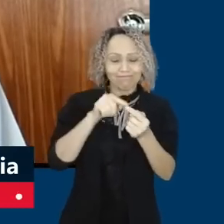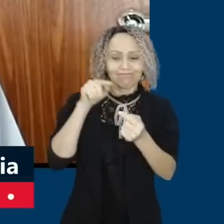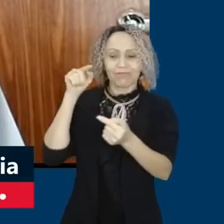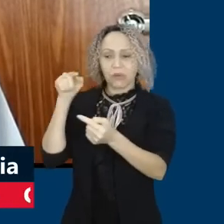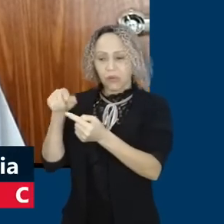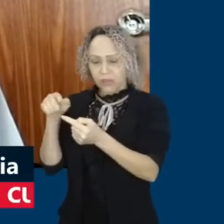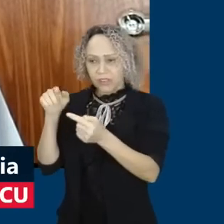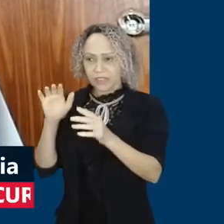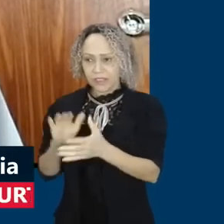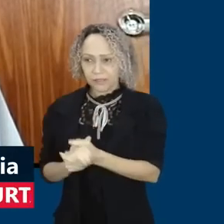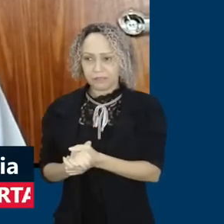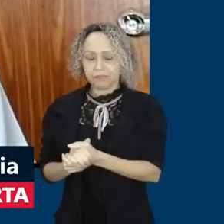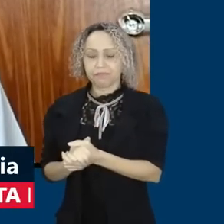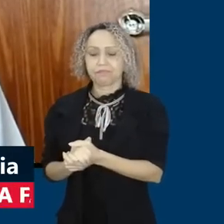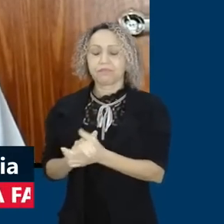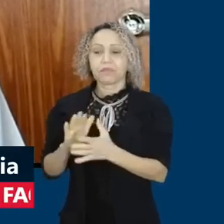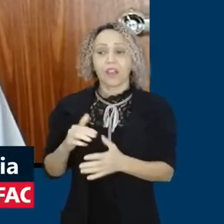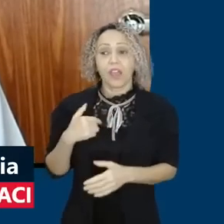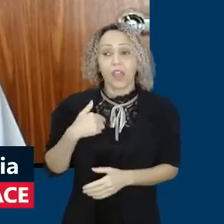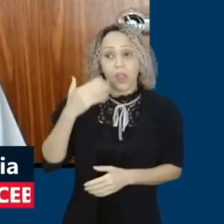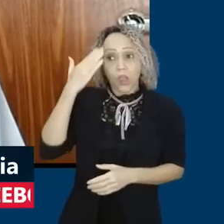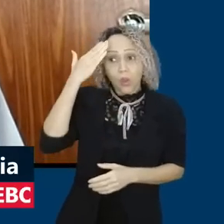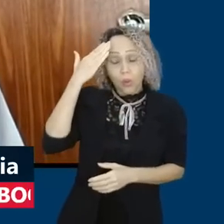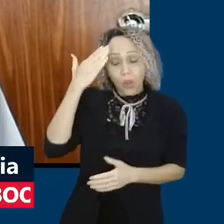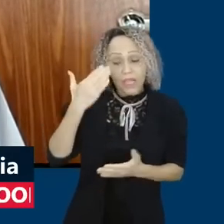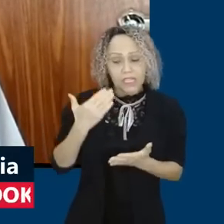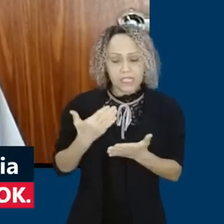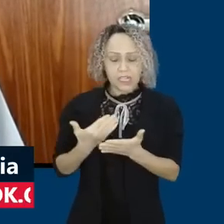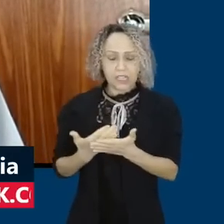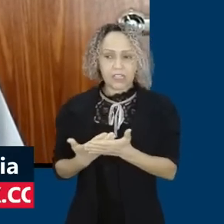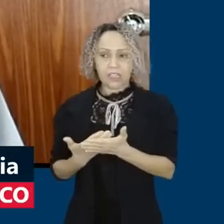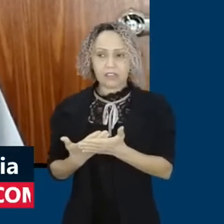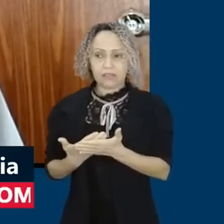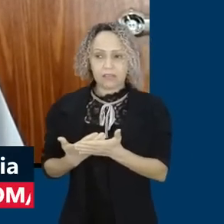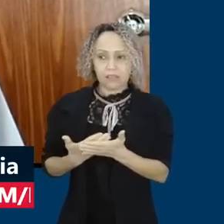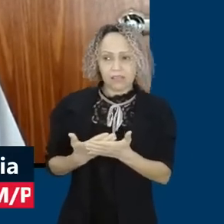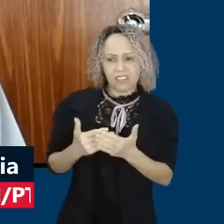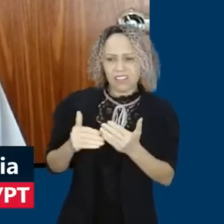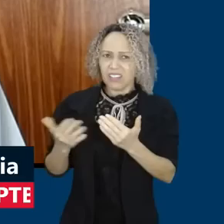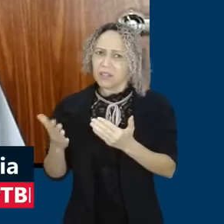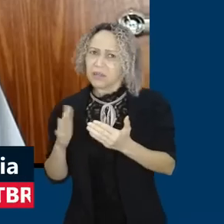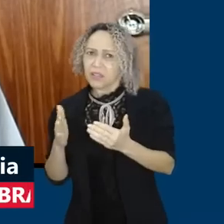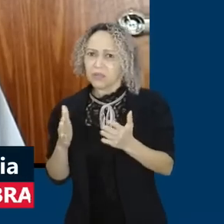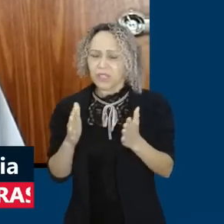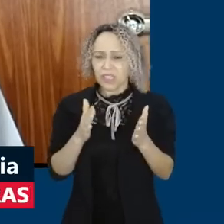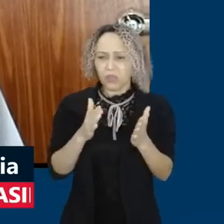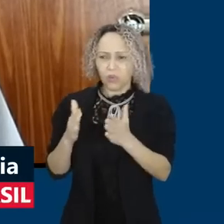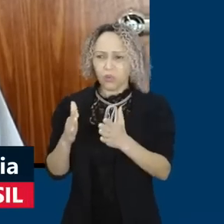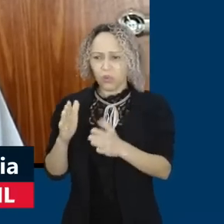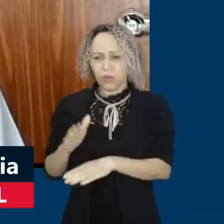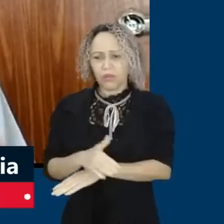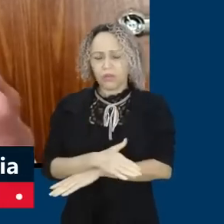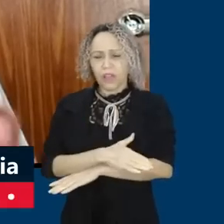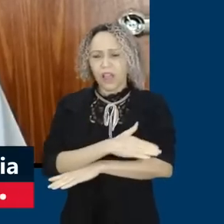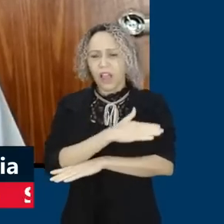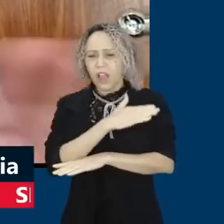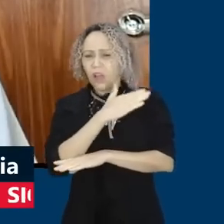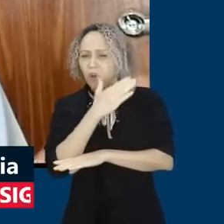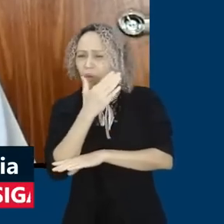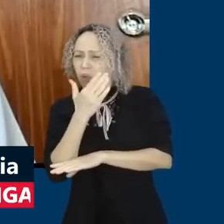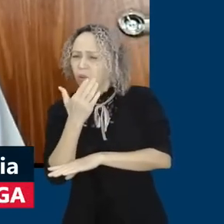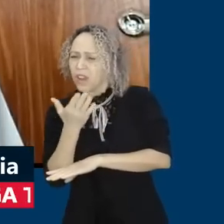creio que até, conforme disse, até o final da tarde, lá para 17, 18 horas, esses acordos já estarão